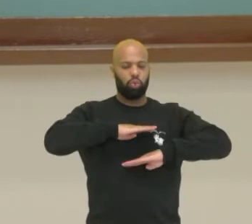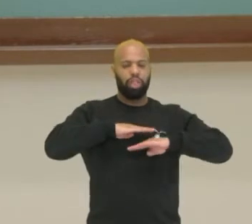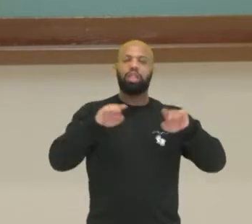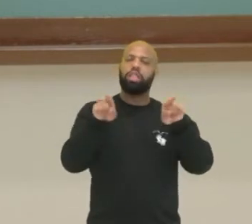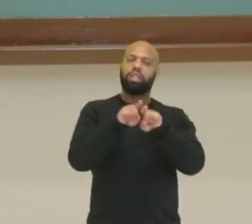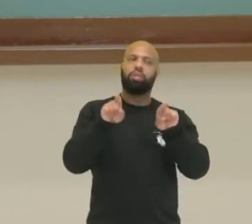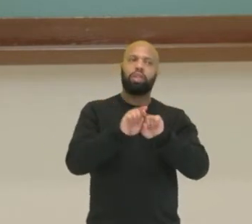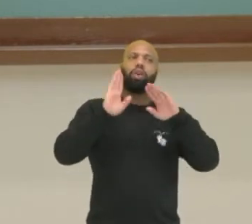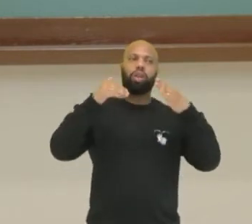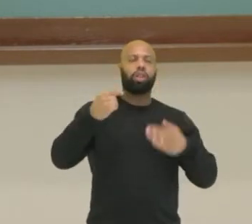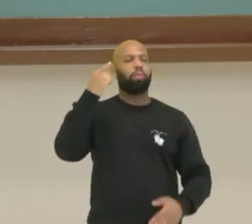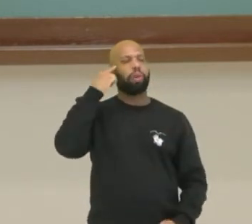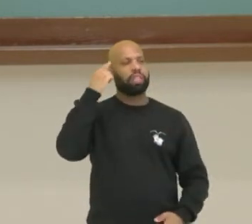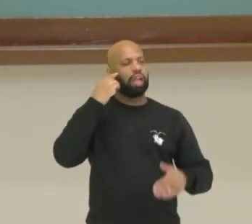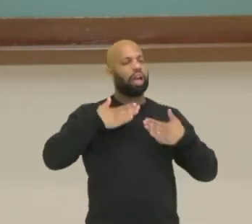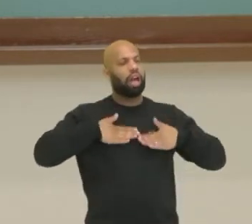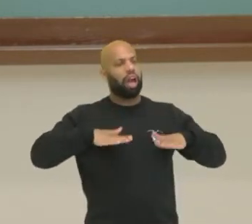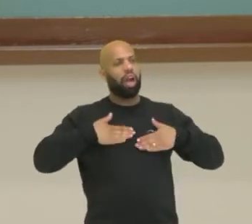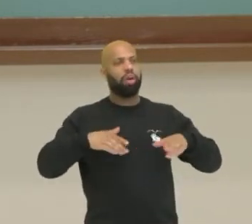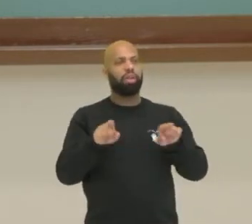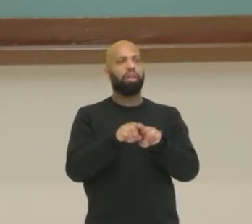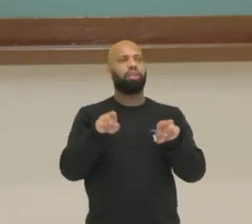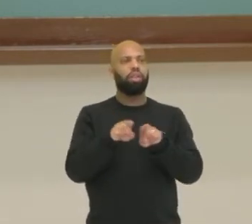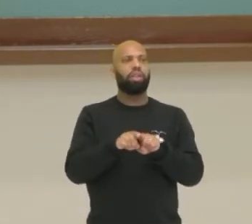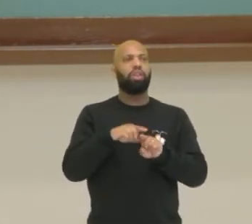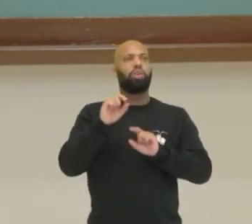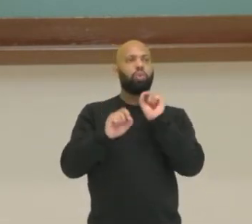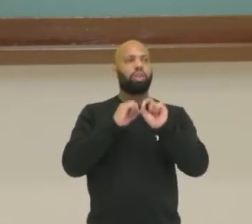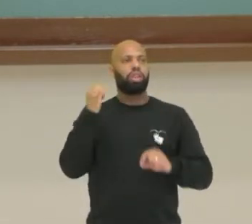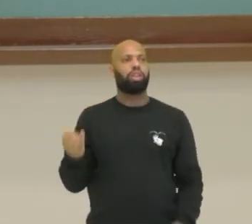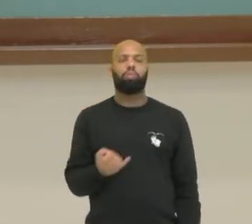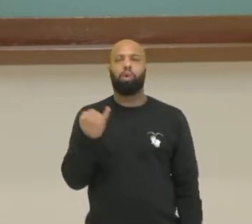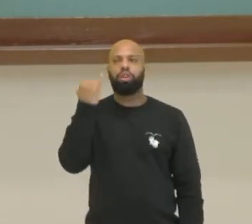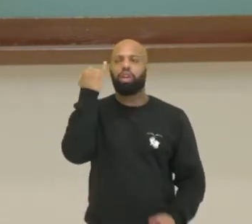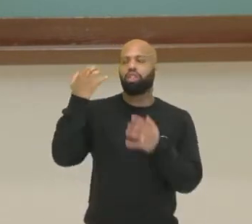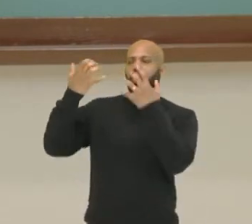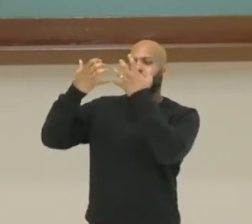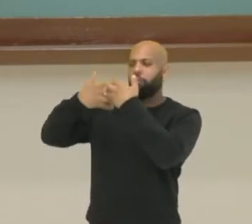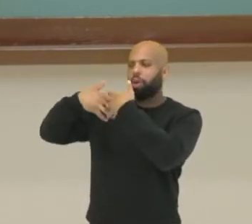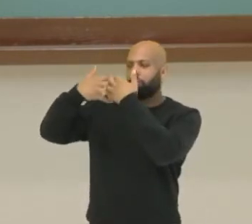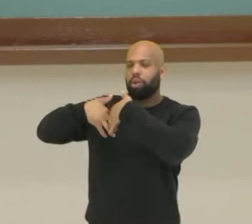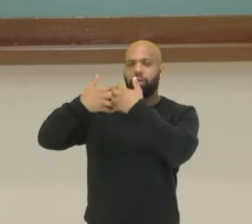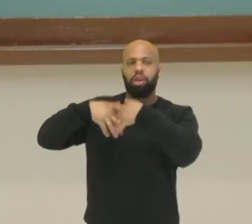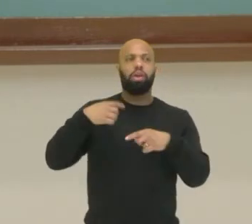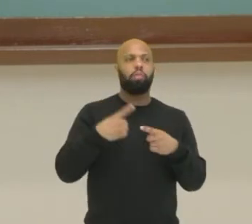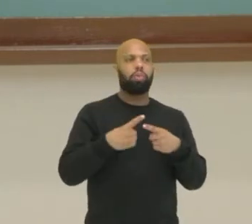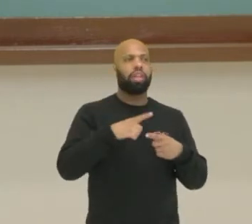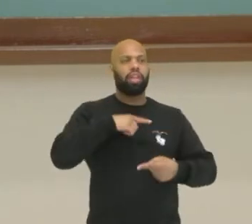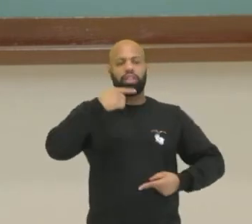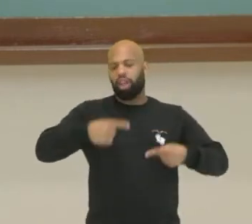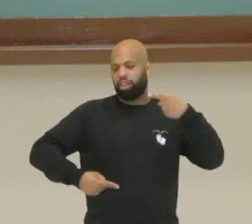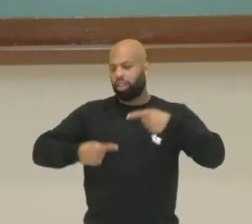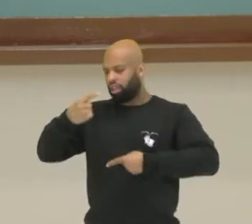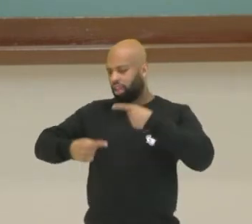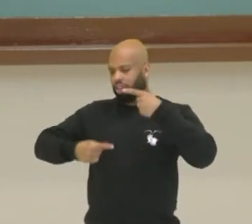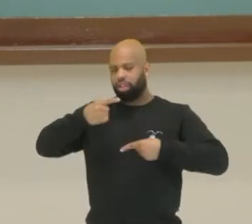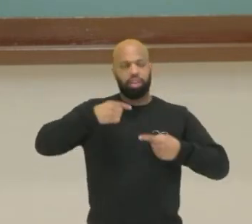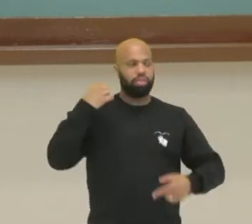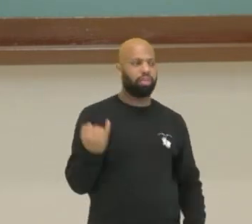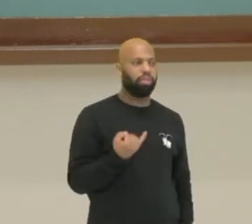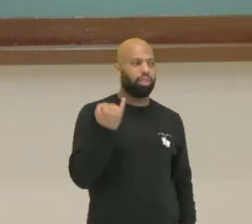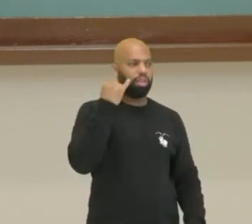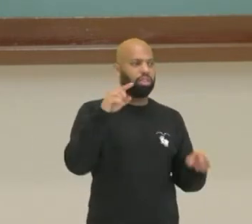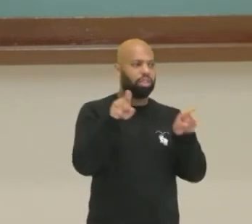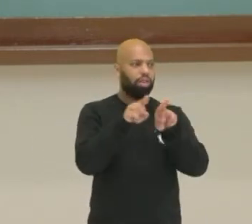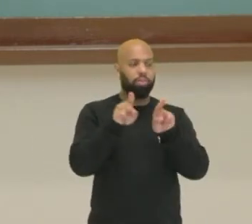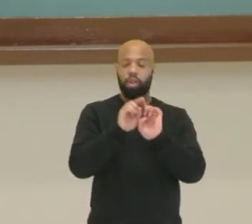Então, pensar cautelosamente requer aí uma reflexão, né? De repente um debate entre as pessoas do